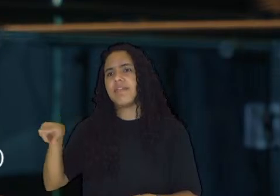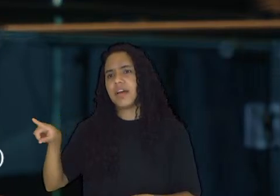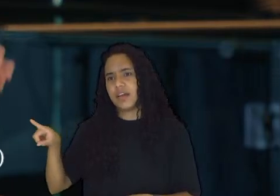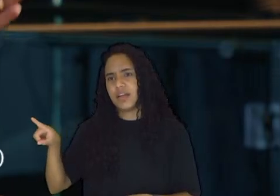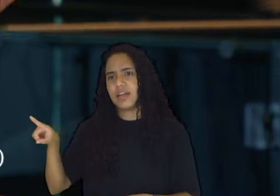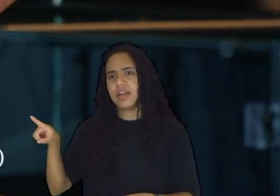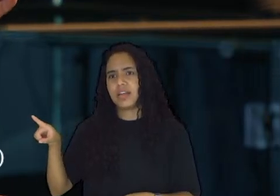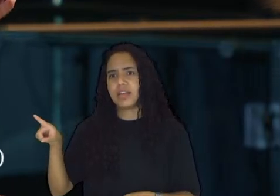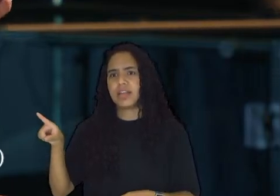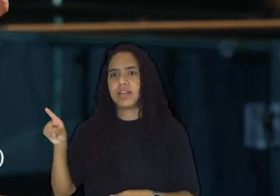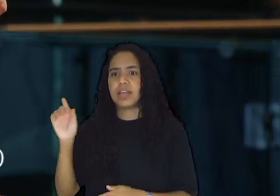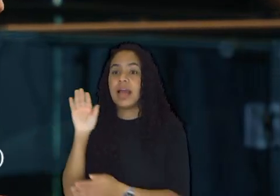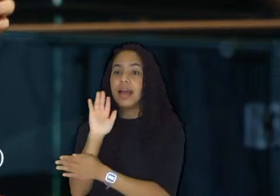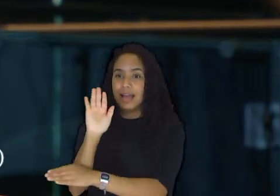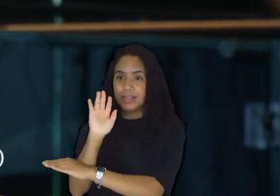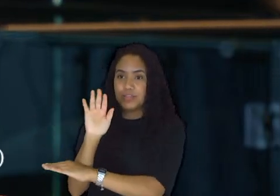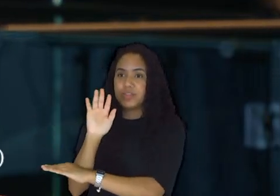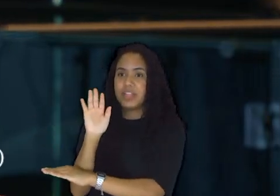o filho,